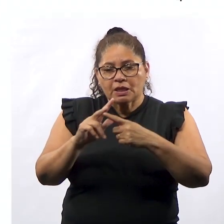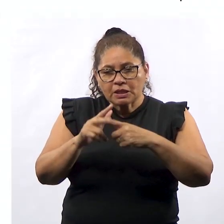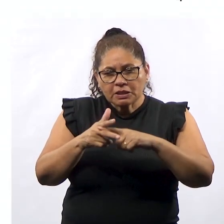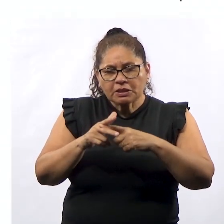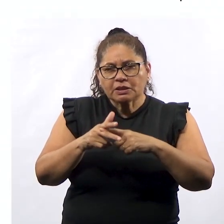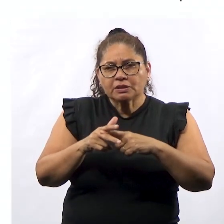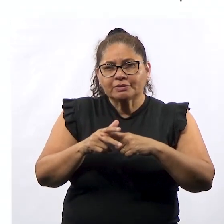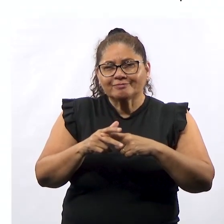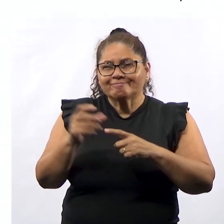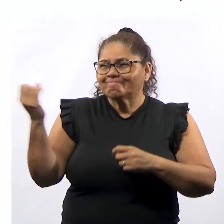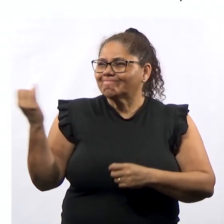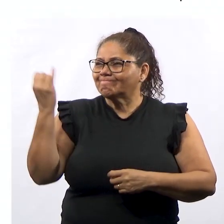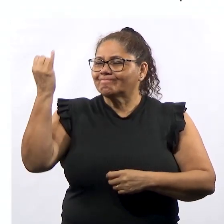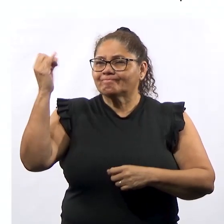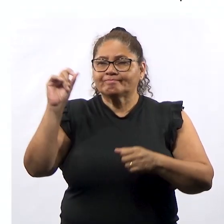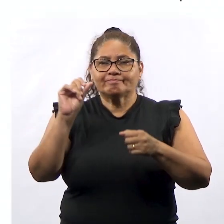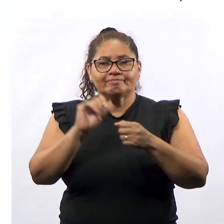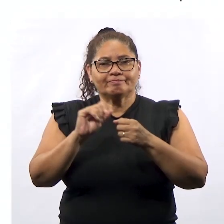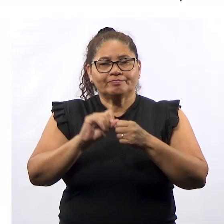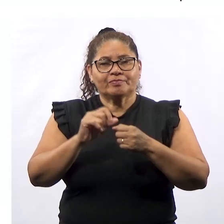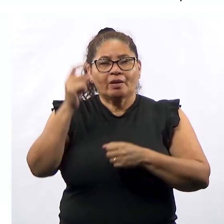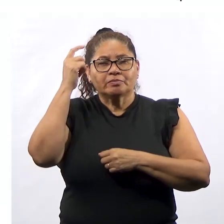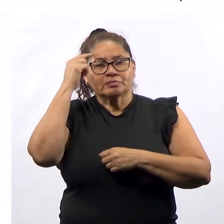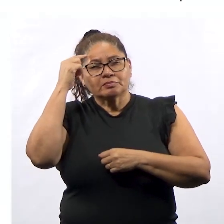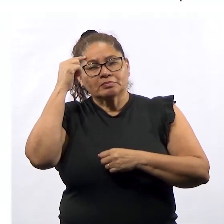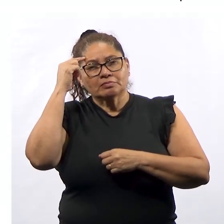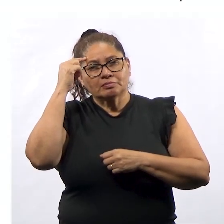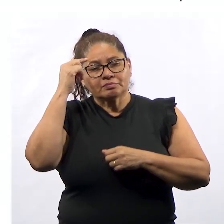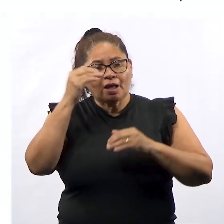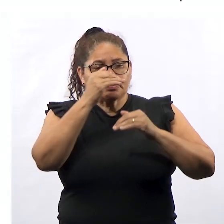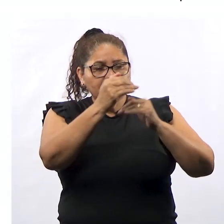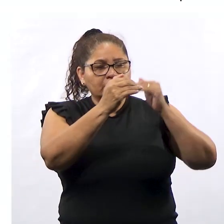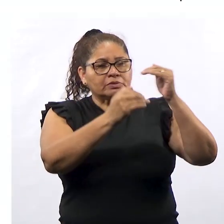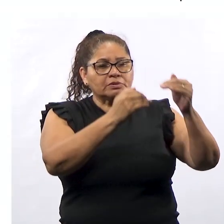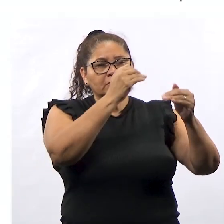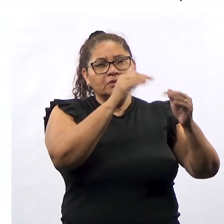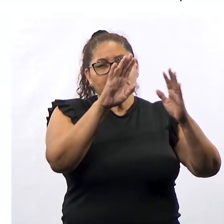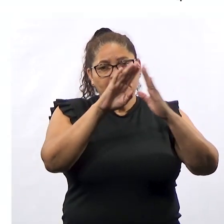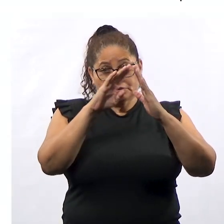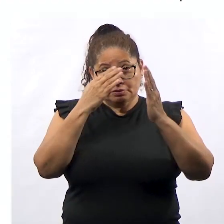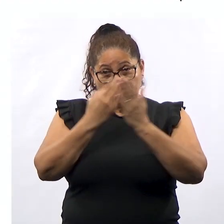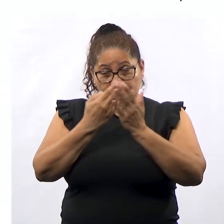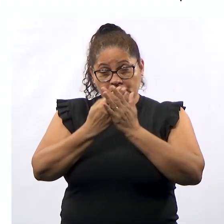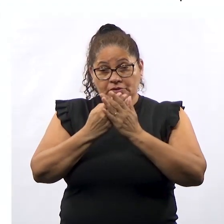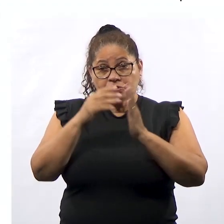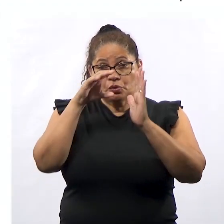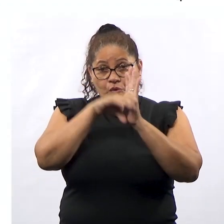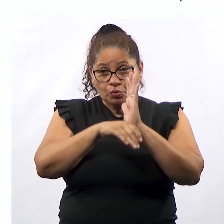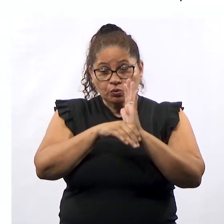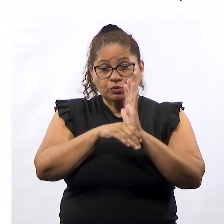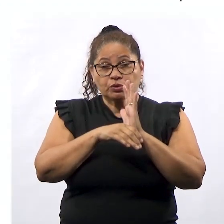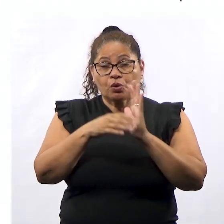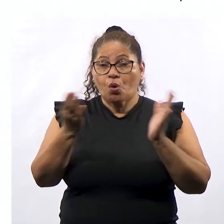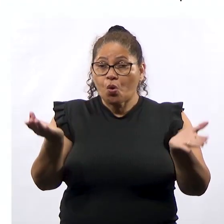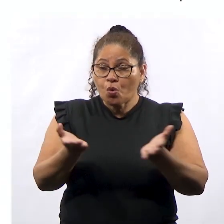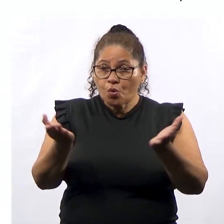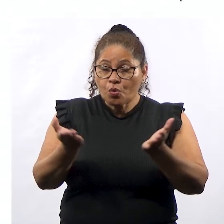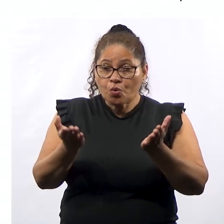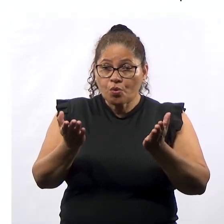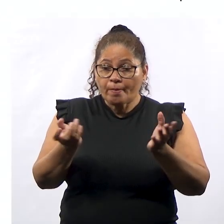que achamos importante fazer, pensar e desenvolver na escola. O currículo hoje